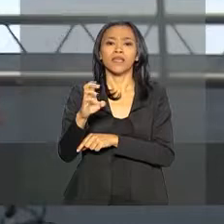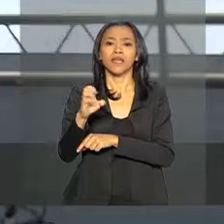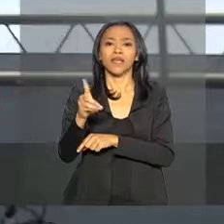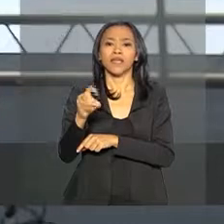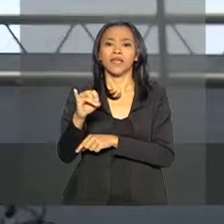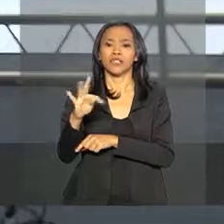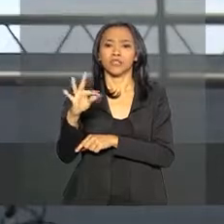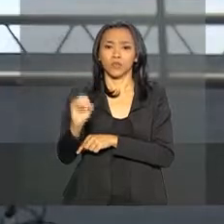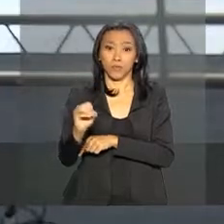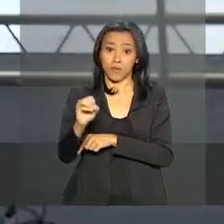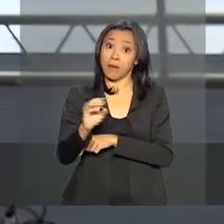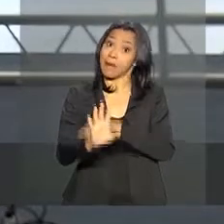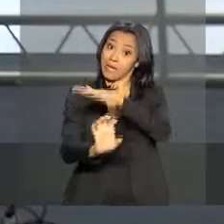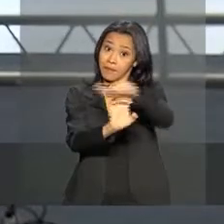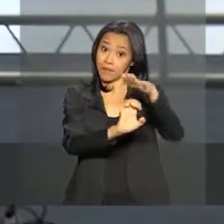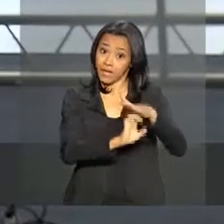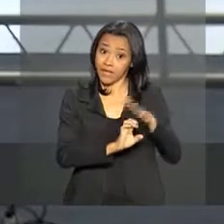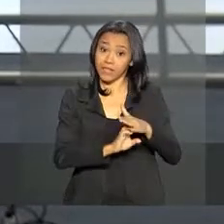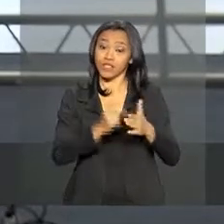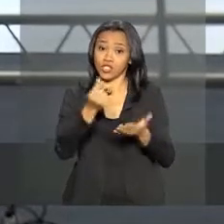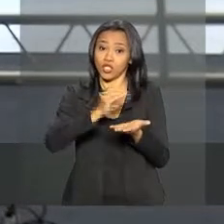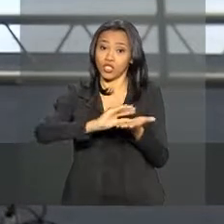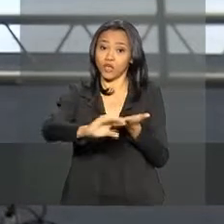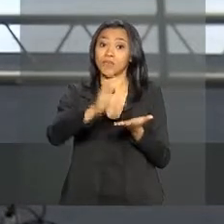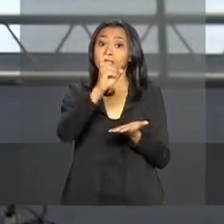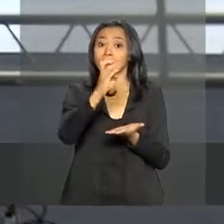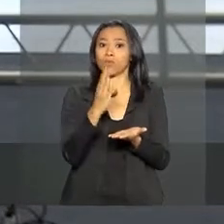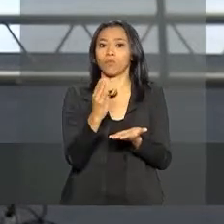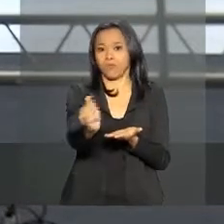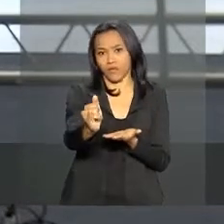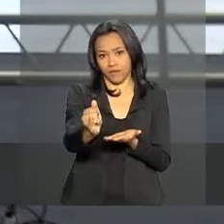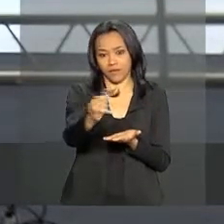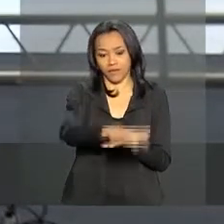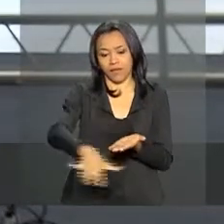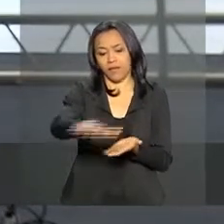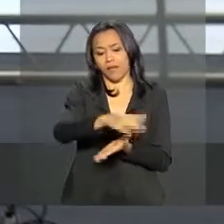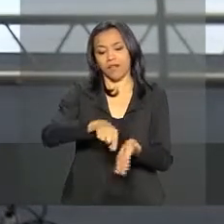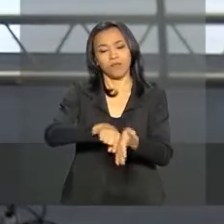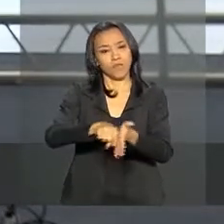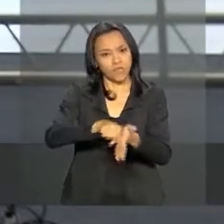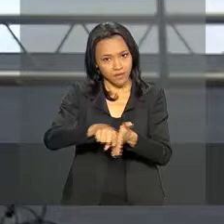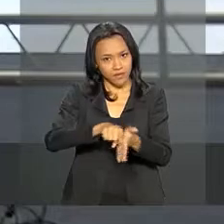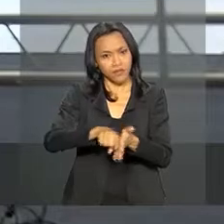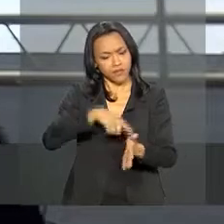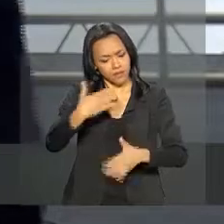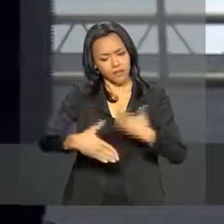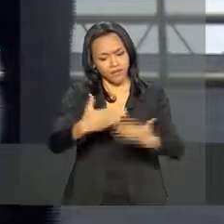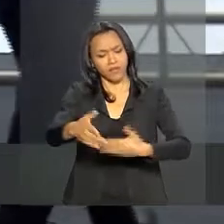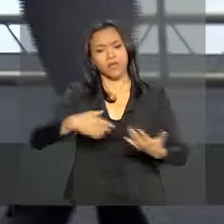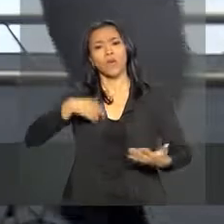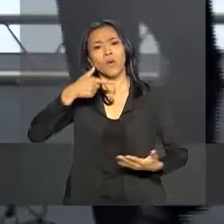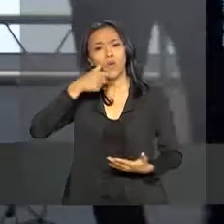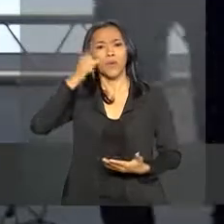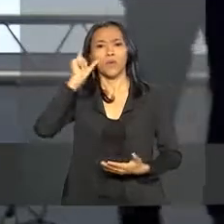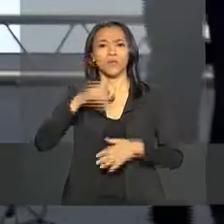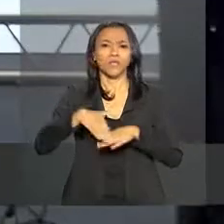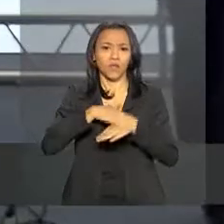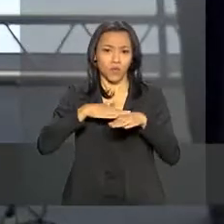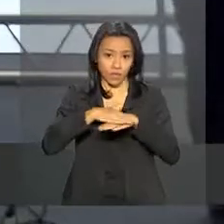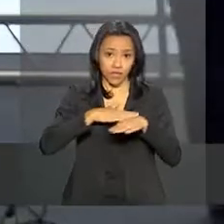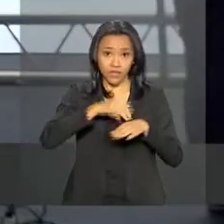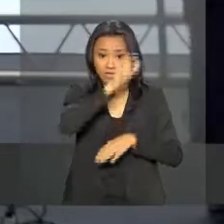que investirem pelo menos R$ 5 bilhões de reais em pesquisa e desenvolvimento. Eu conversei ontem com o presidente